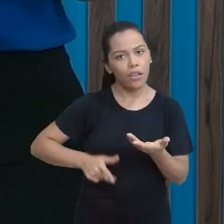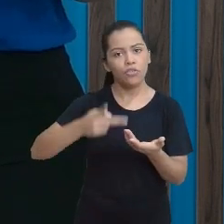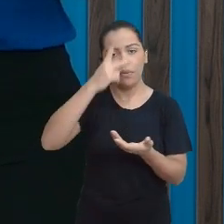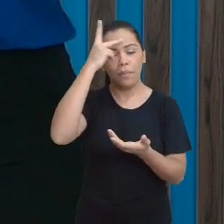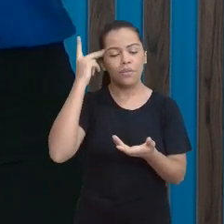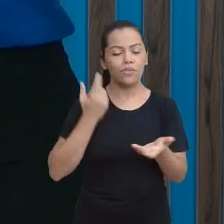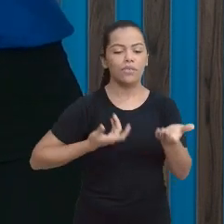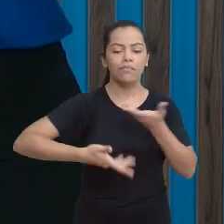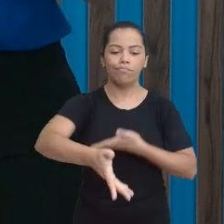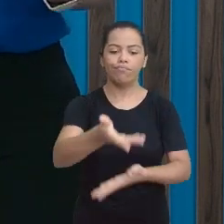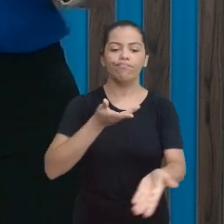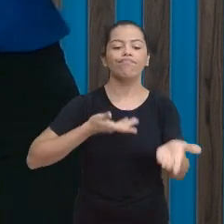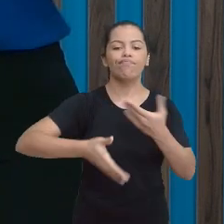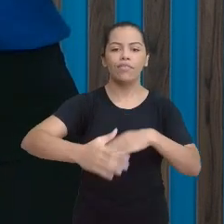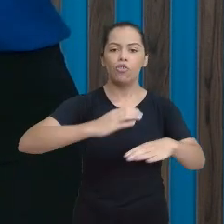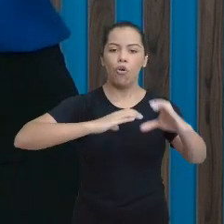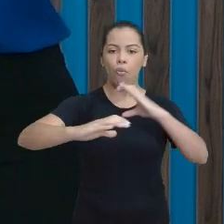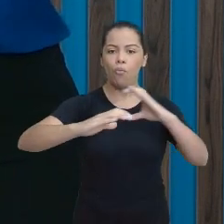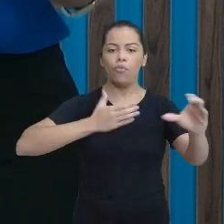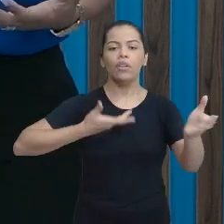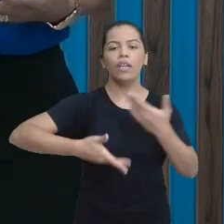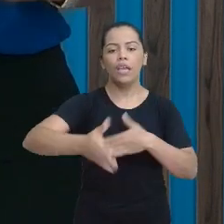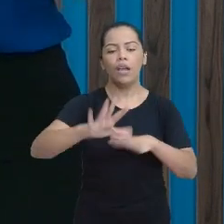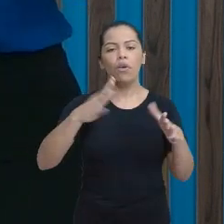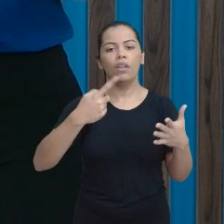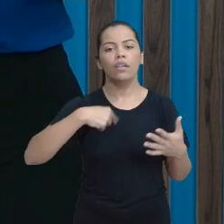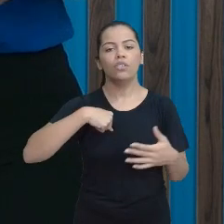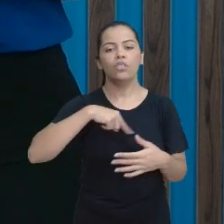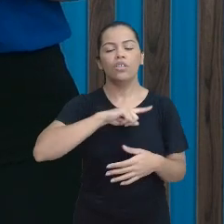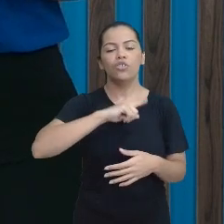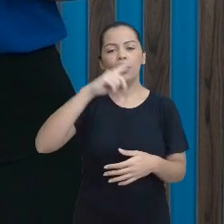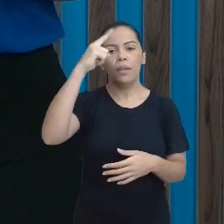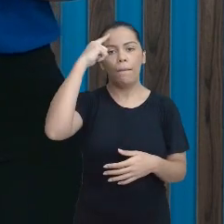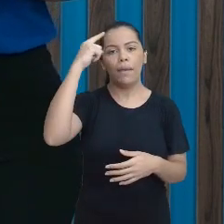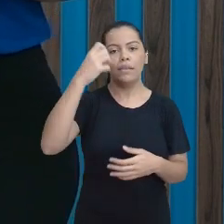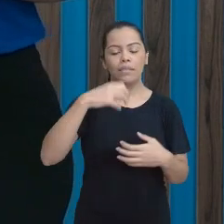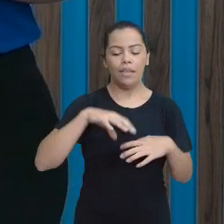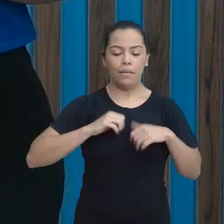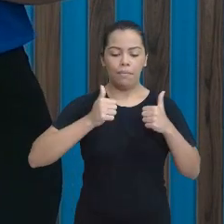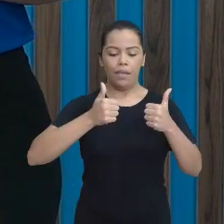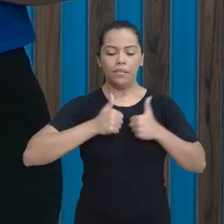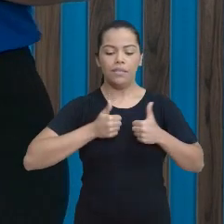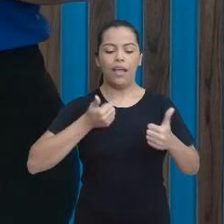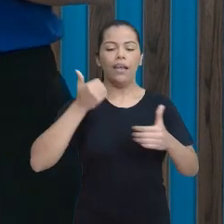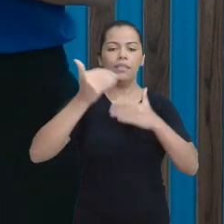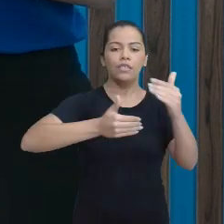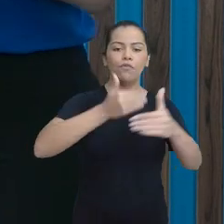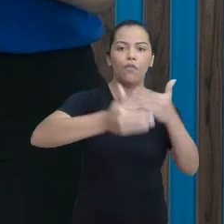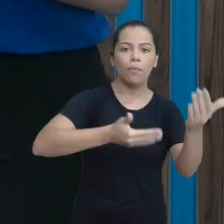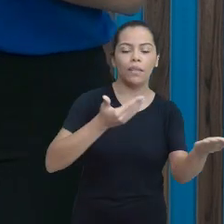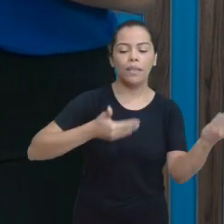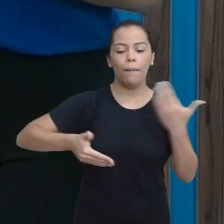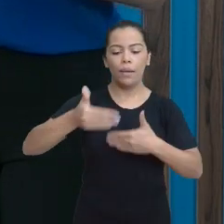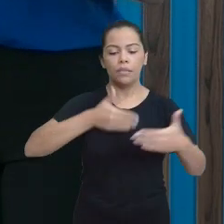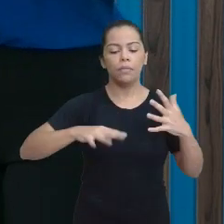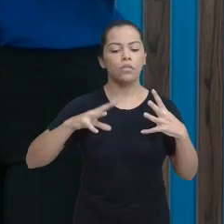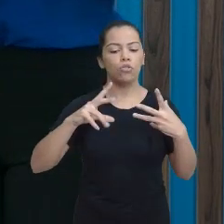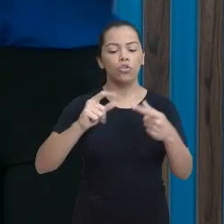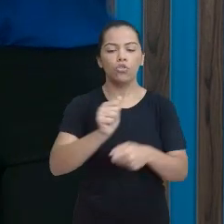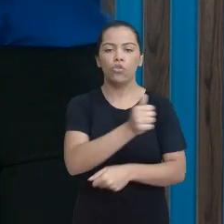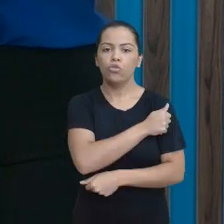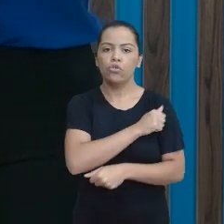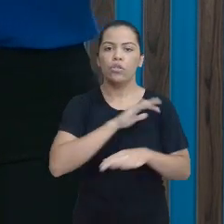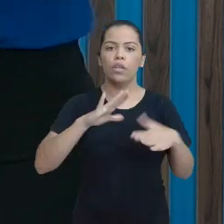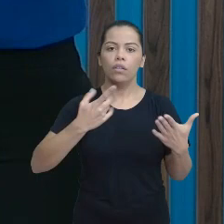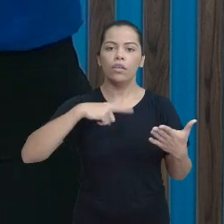gente pensa no bem-estar, no desenvolvimento, na participação de todos os estudantes. Então, a gente precisa